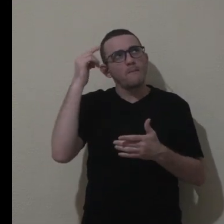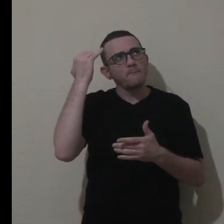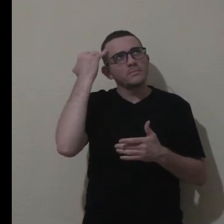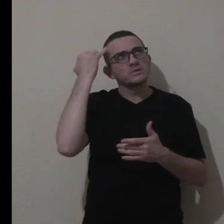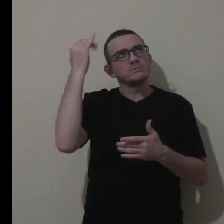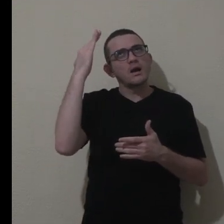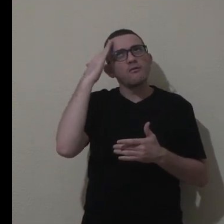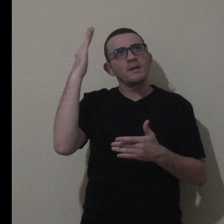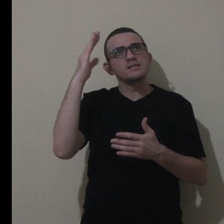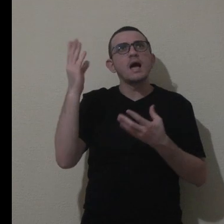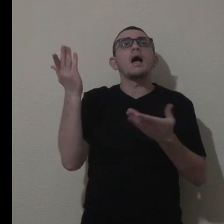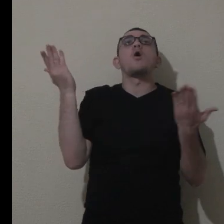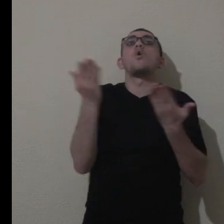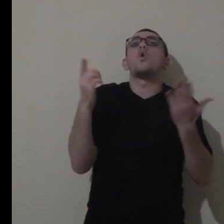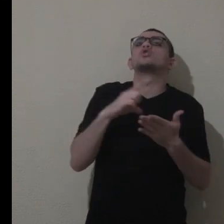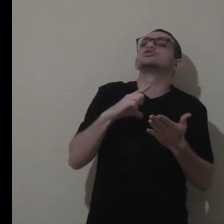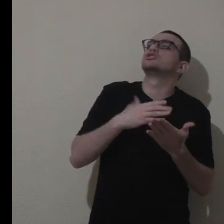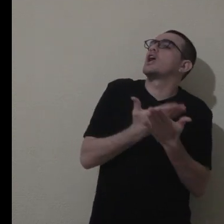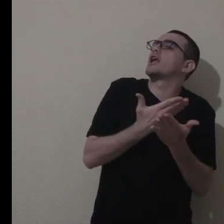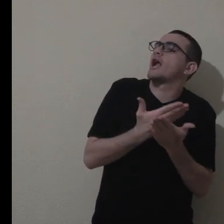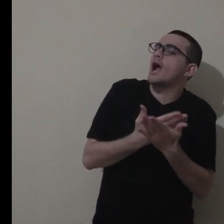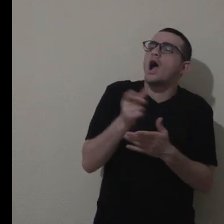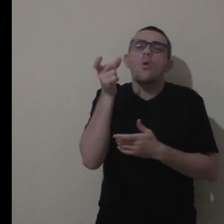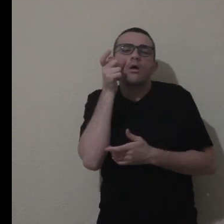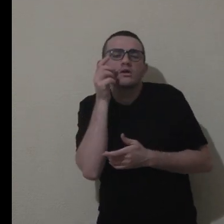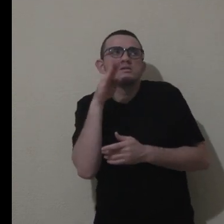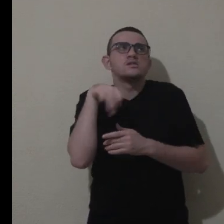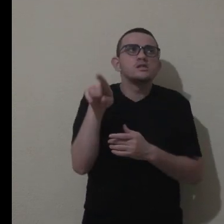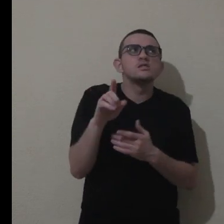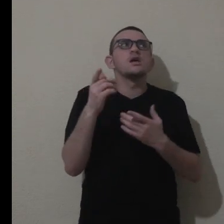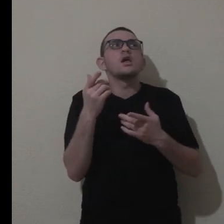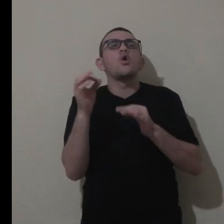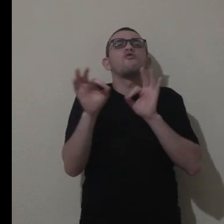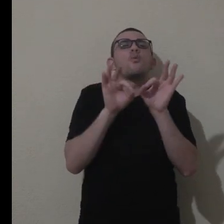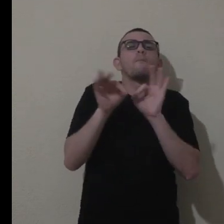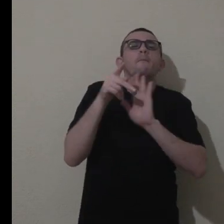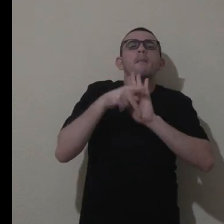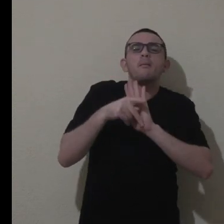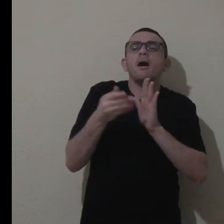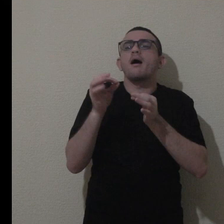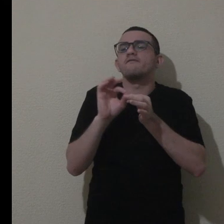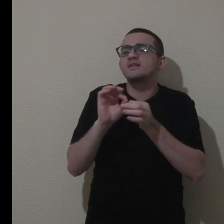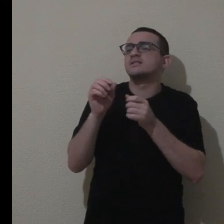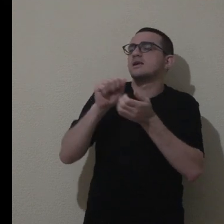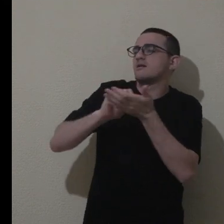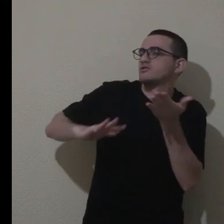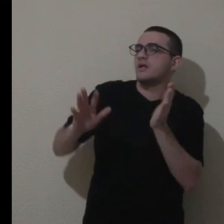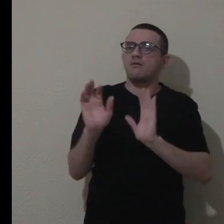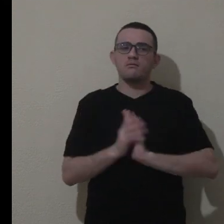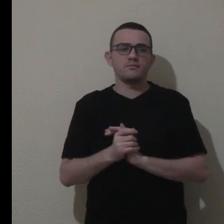pensar qual que vai ser a aula. Hoje vai ser a aula do professor ali, bacana, eu vou assistir a aula dele, ou vou planejar alguma coisa,